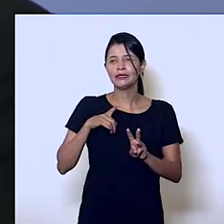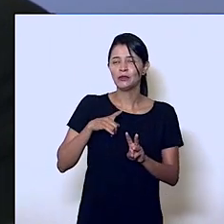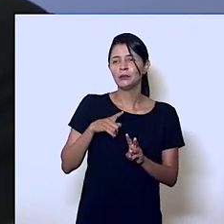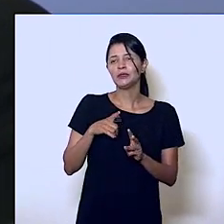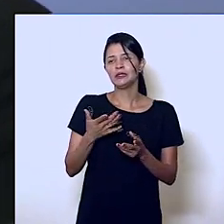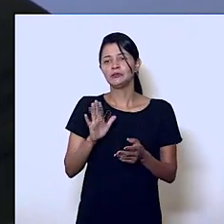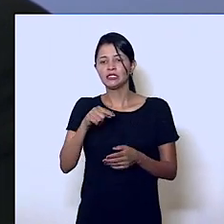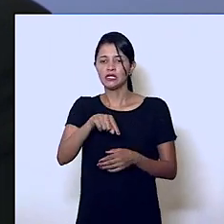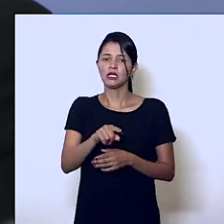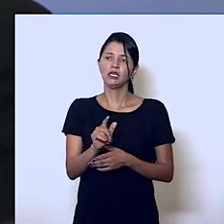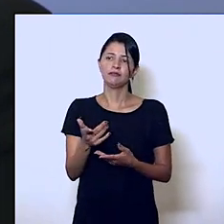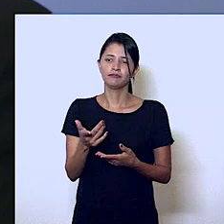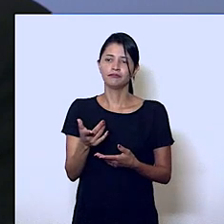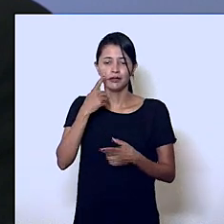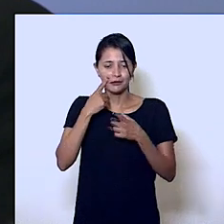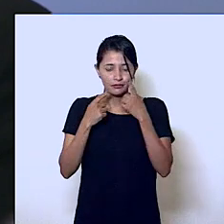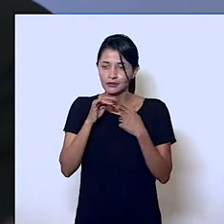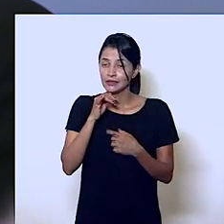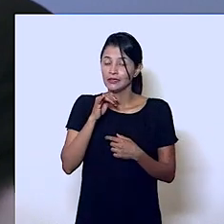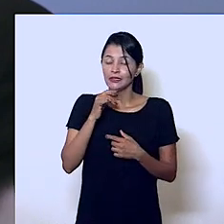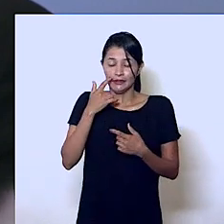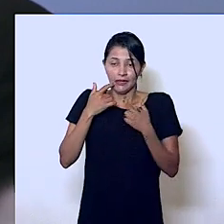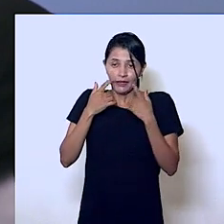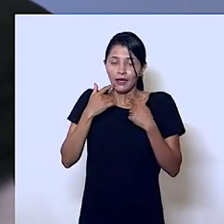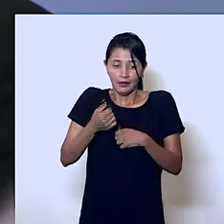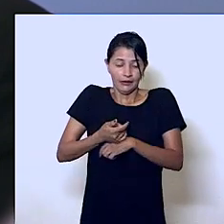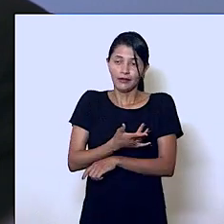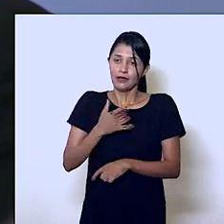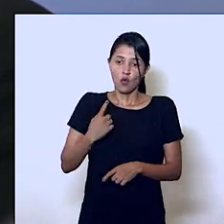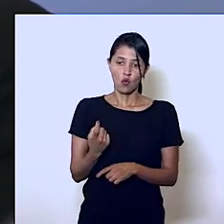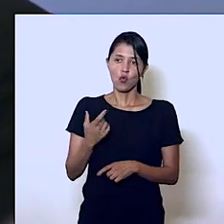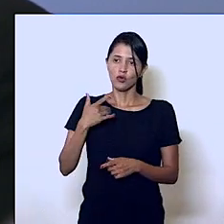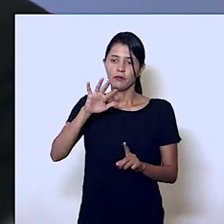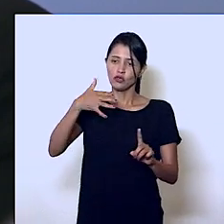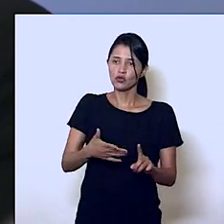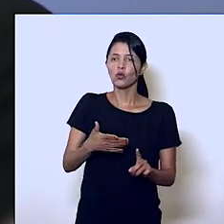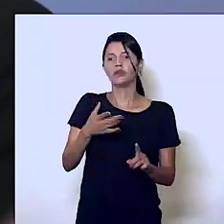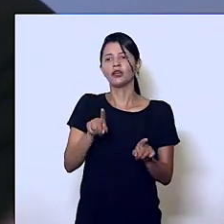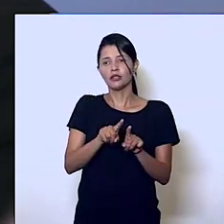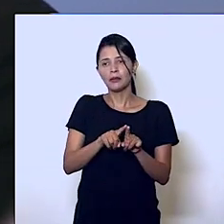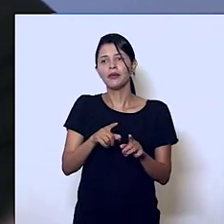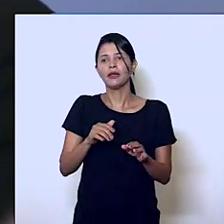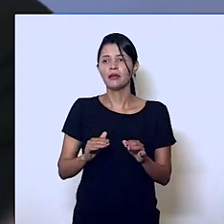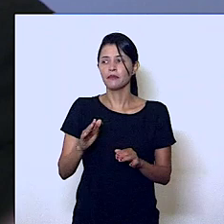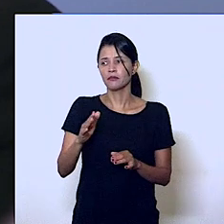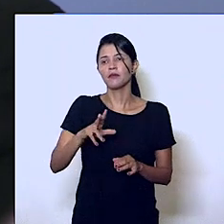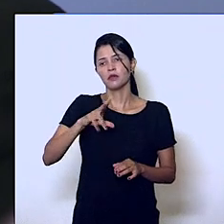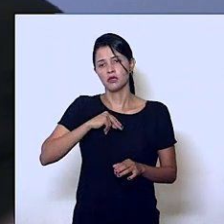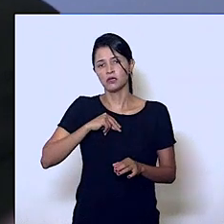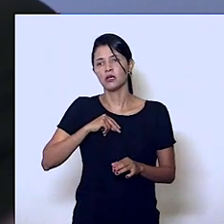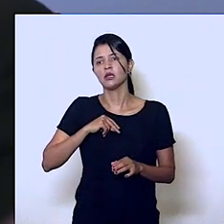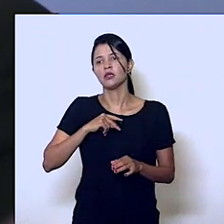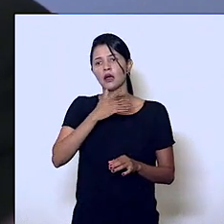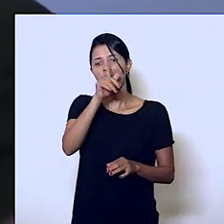momento único e que prestou um tributo e uma homenagem mais do que merecida à figura do